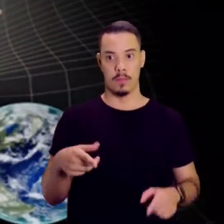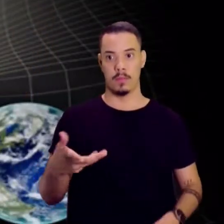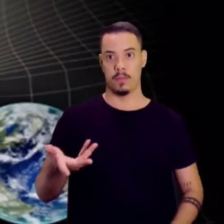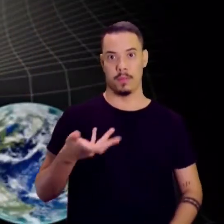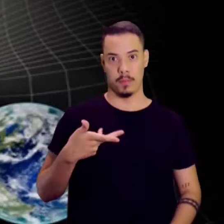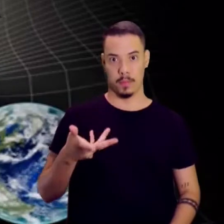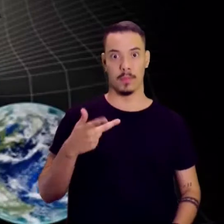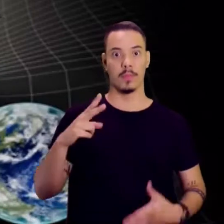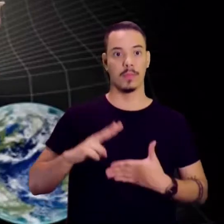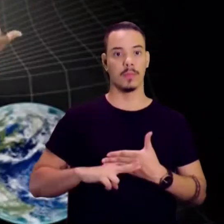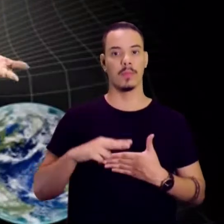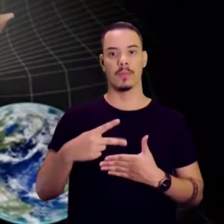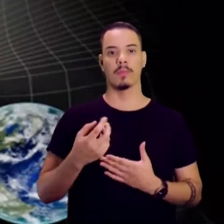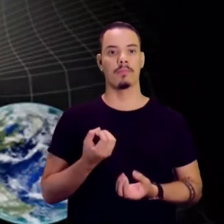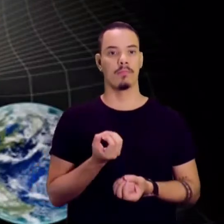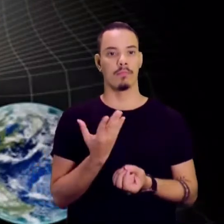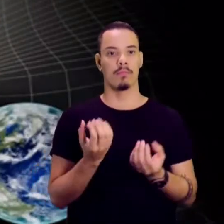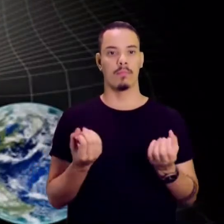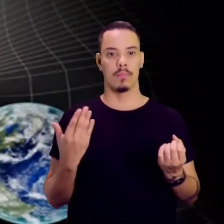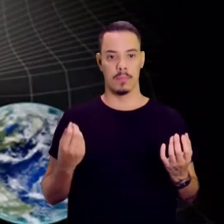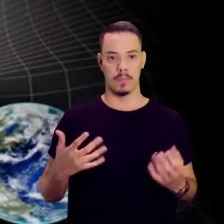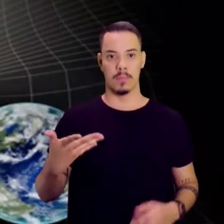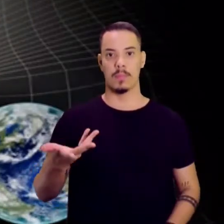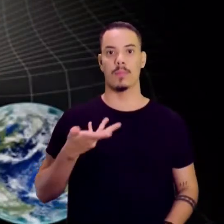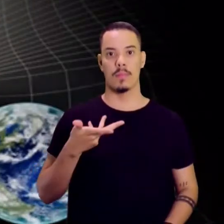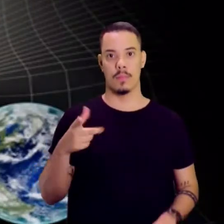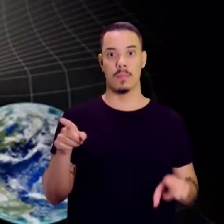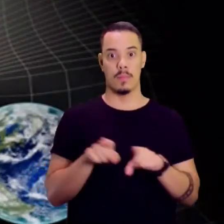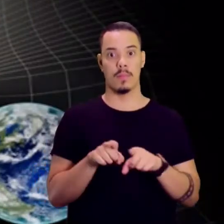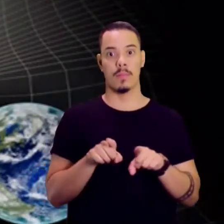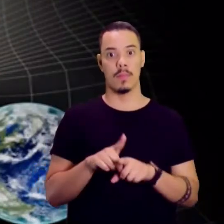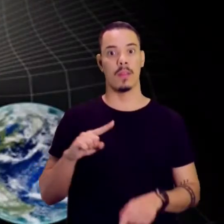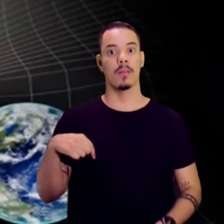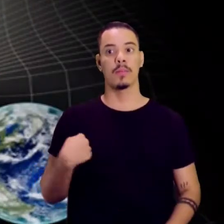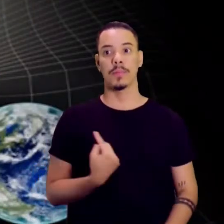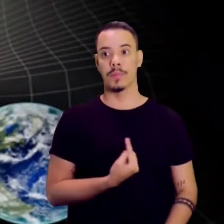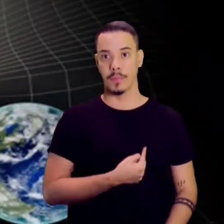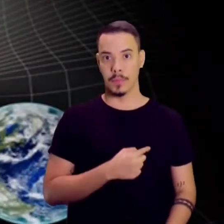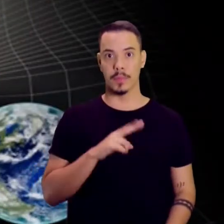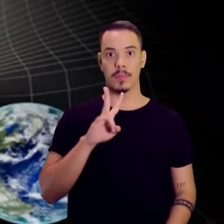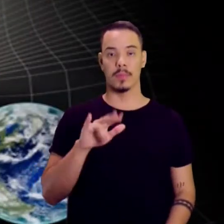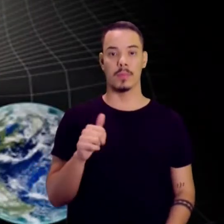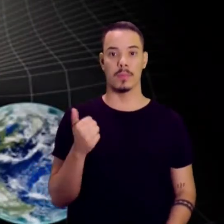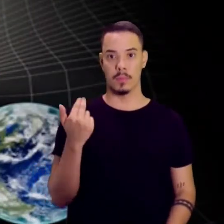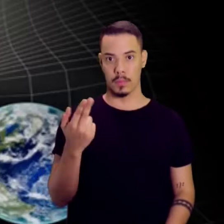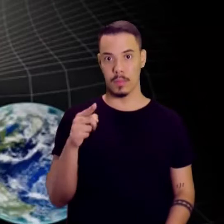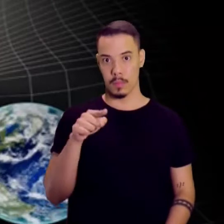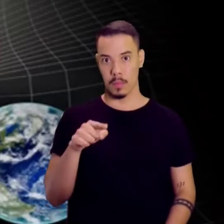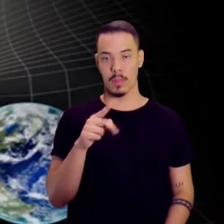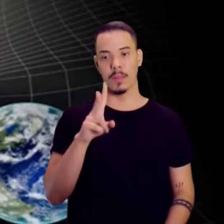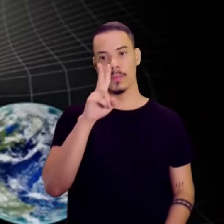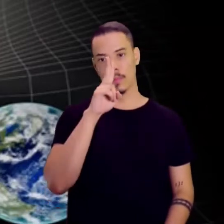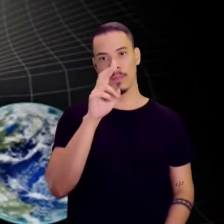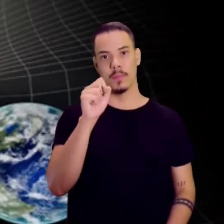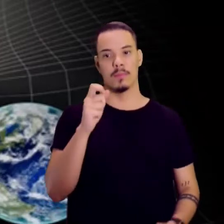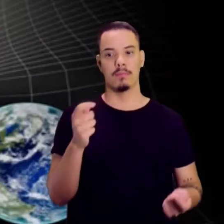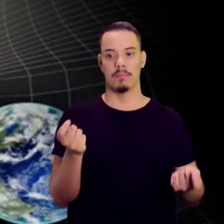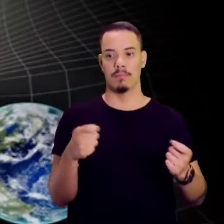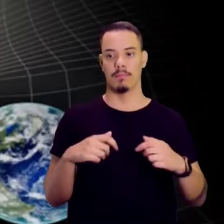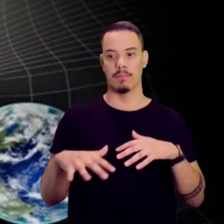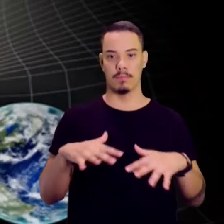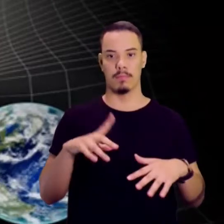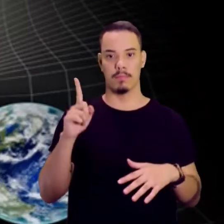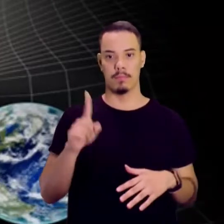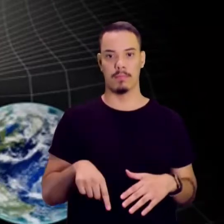E, consequentemente, produz uma aceleração. E nós vimos que essa força, para ter essa modificação de velocidade, ela é